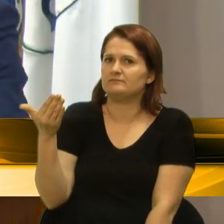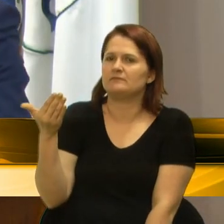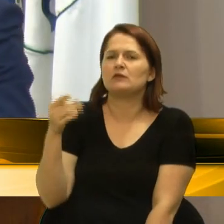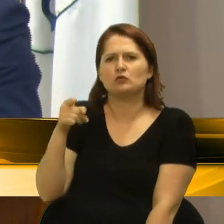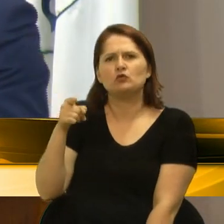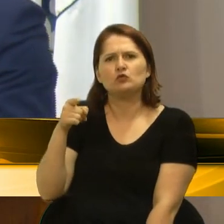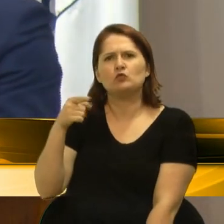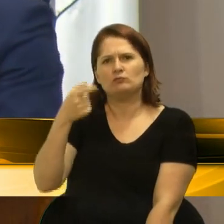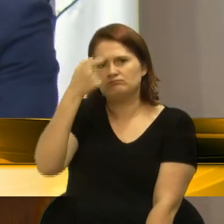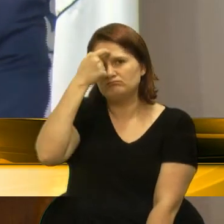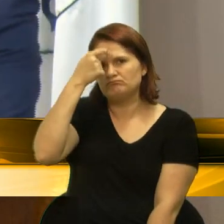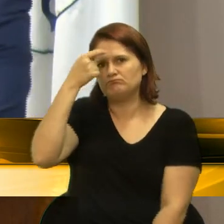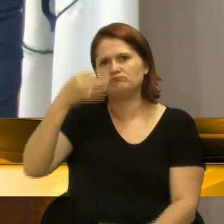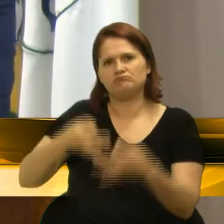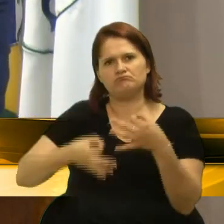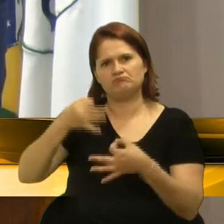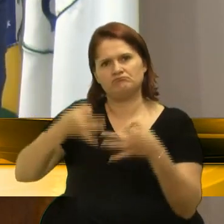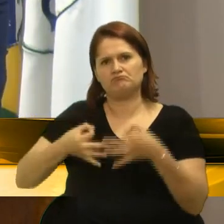da vereadora.